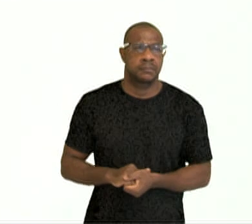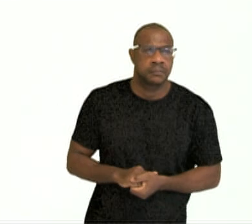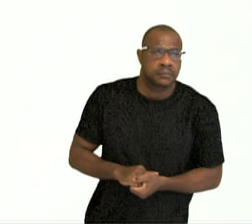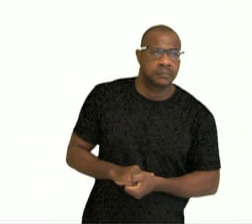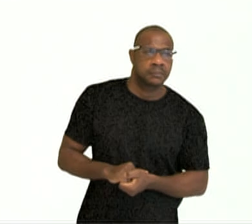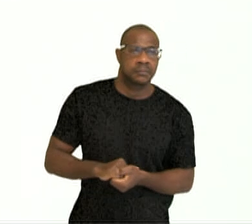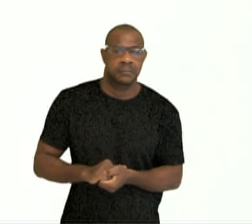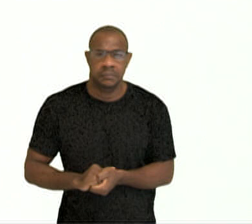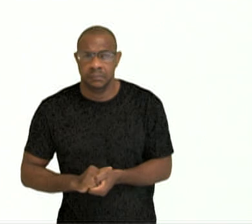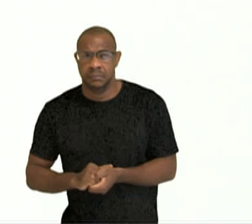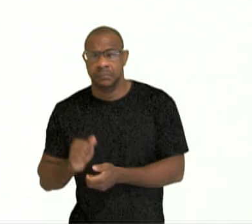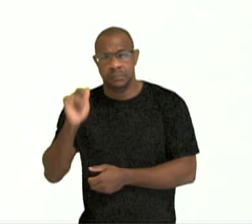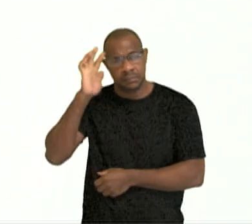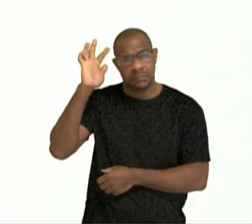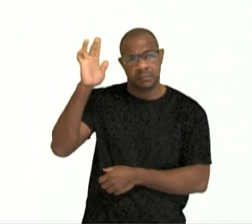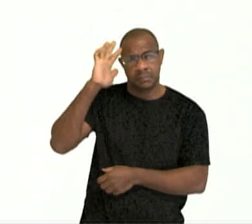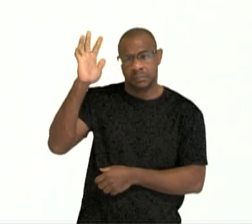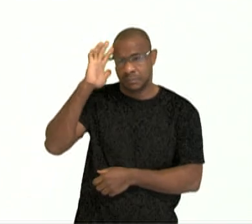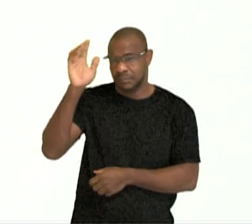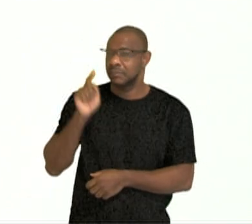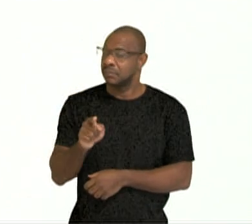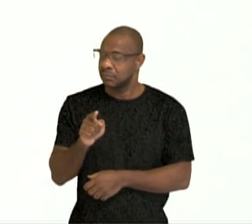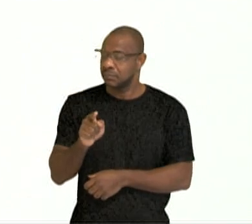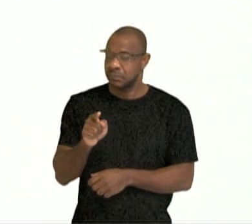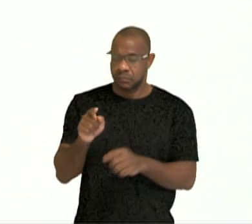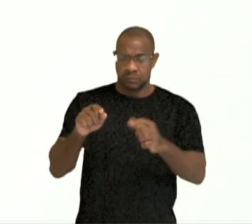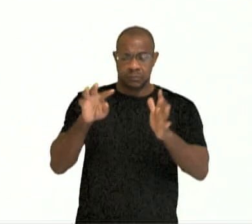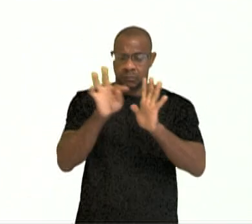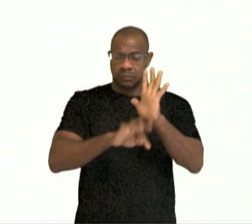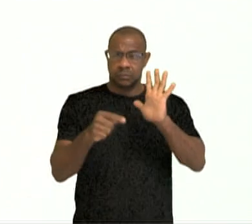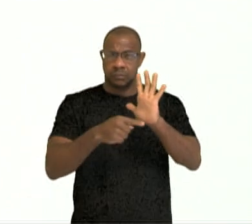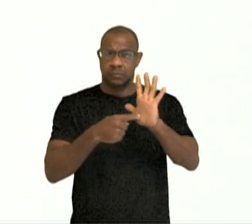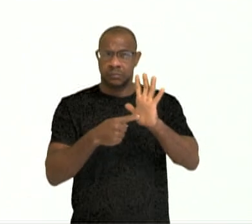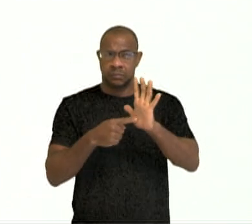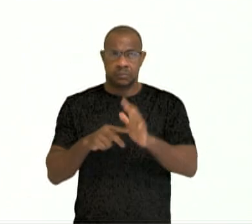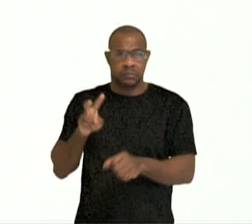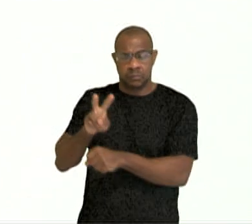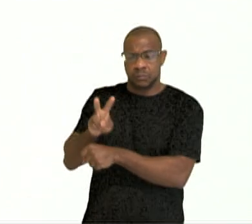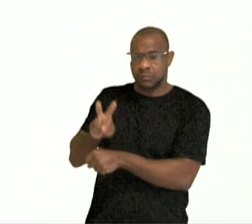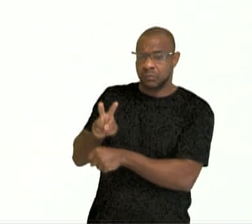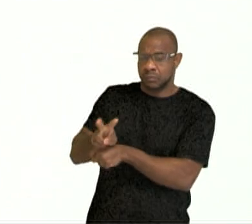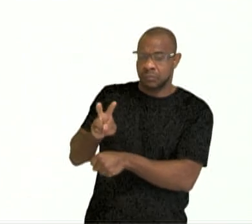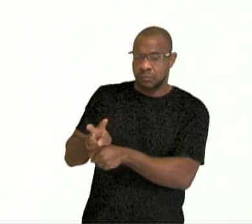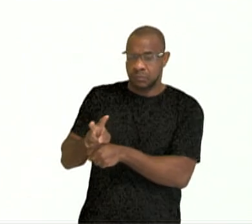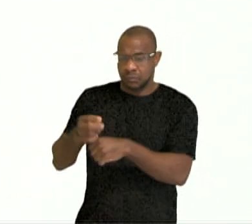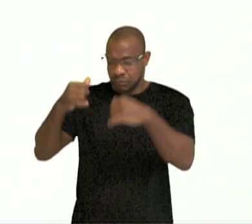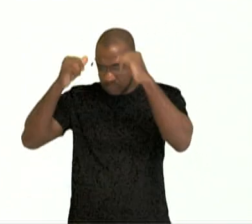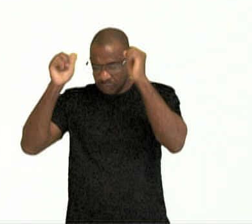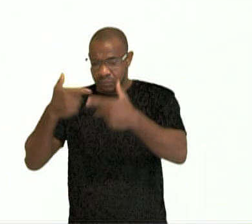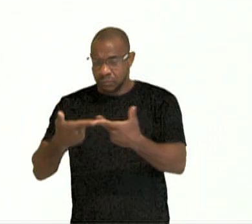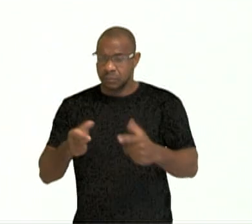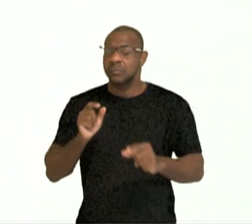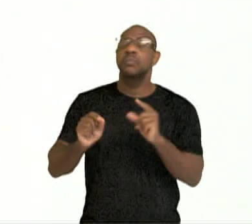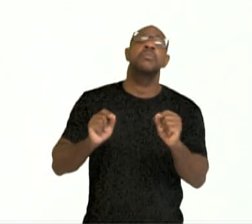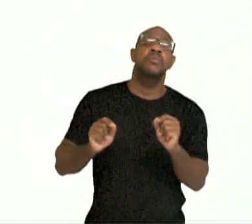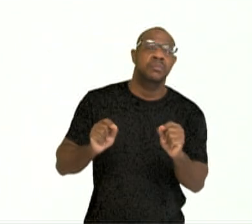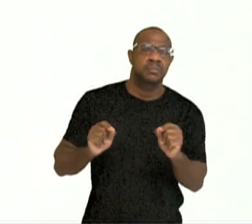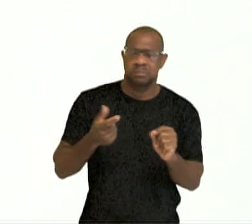diz um guardador de rebanhos. Todavia, ele não arrebanha bois nem ovelhas. O que ele